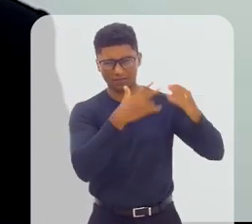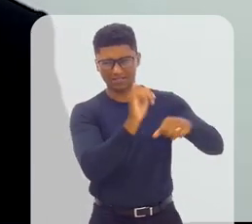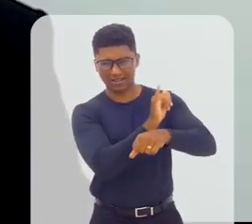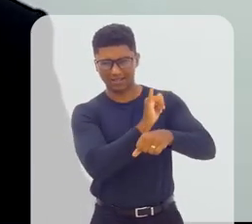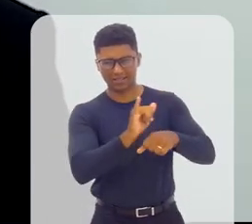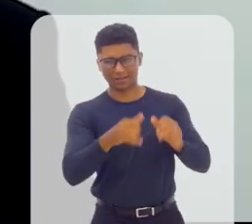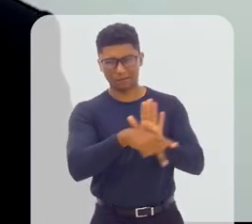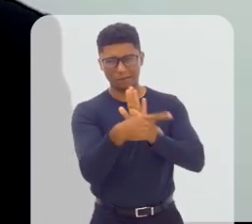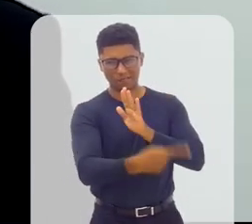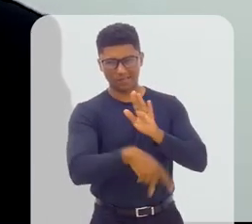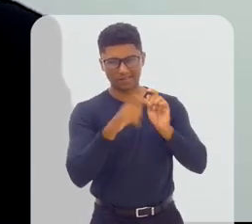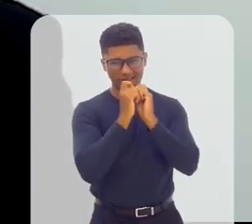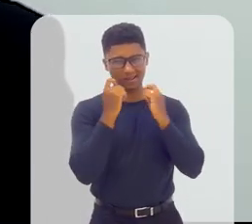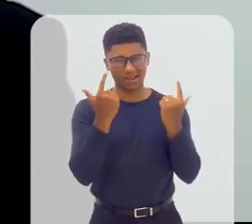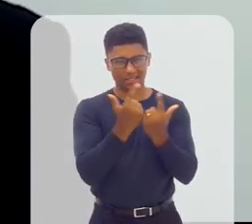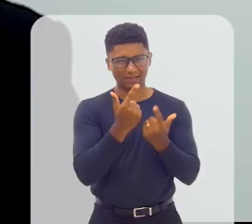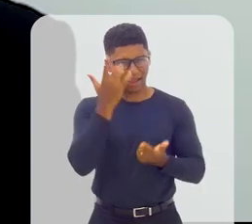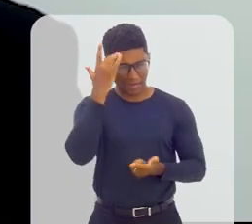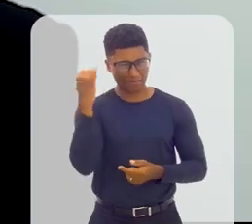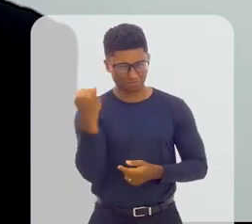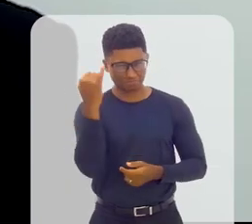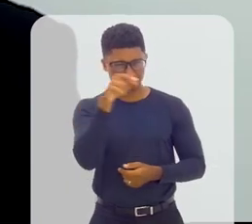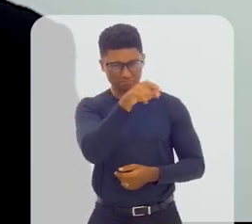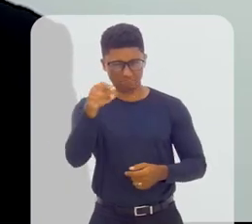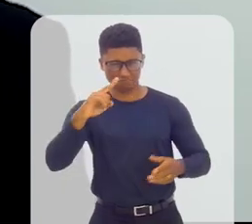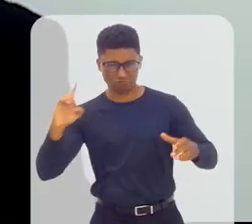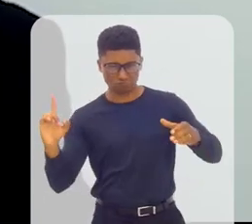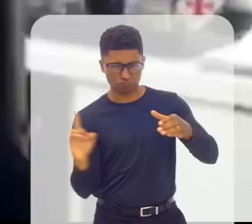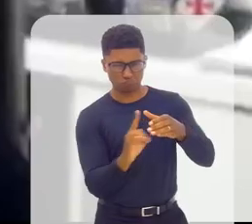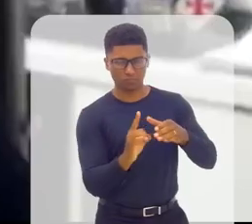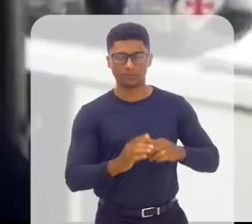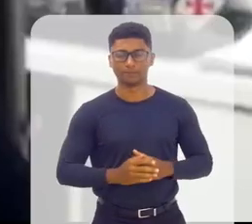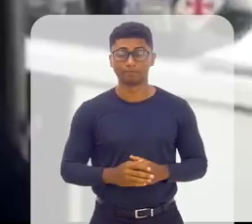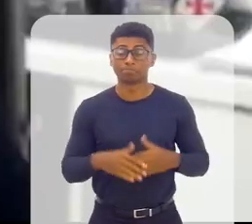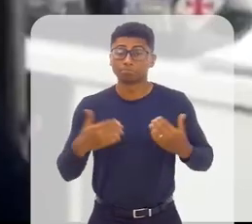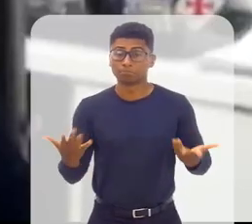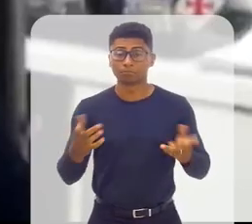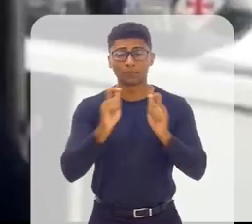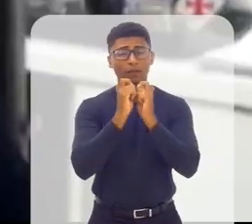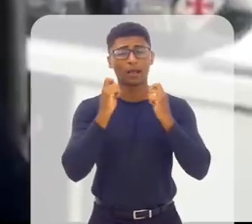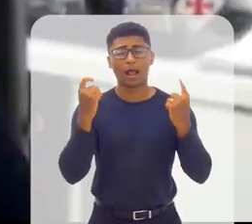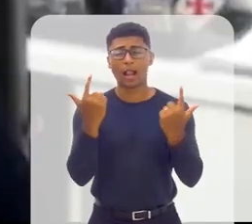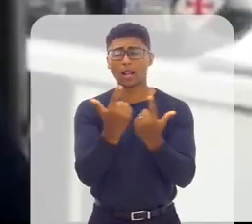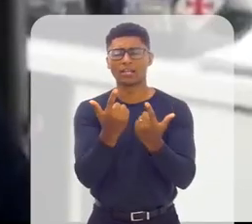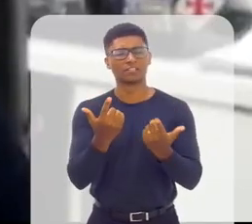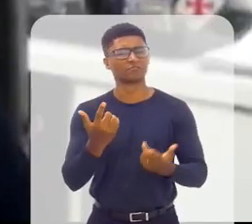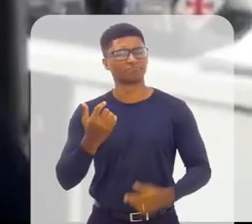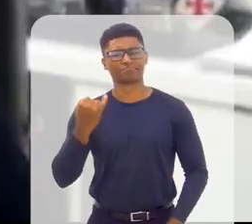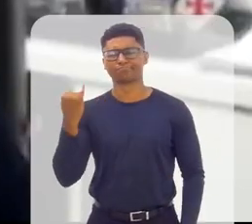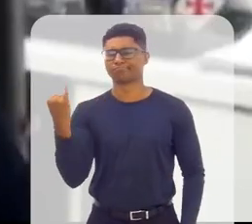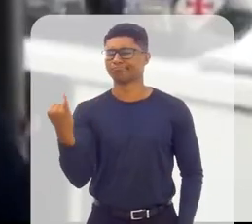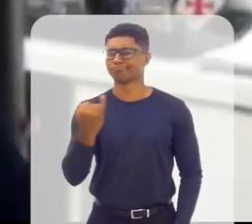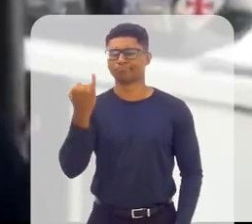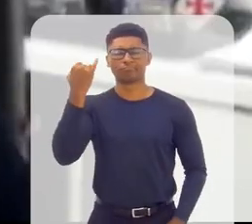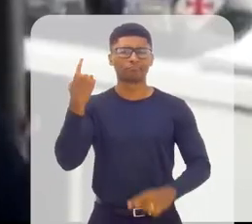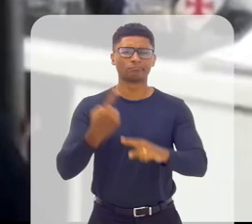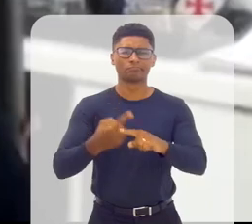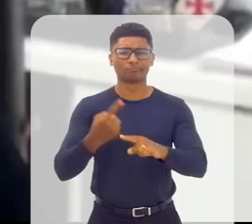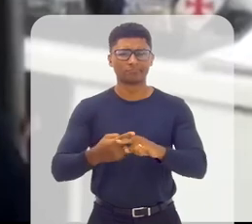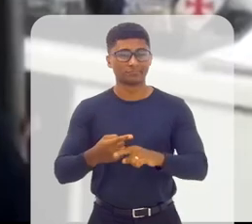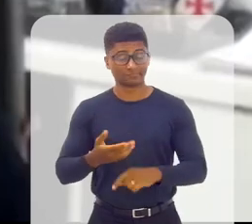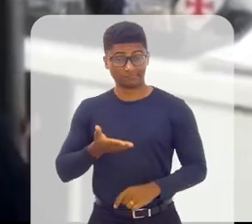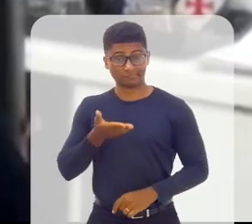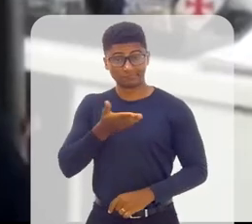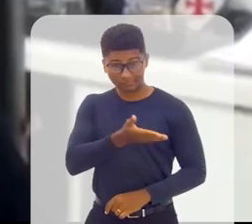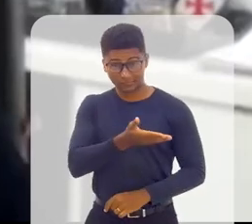Desenvolvimento Estratégico aqui do Estado do Rio de Janeiro na Assembleia Legislativa? Então, a Alerj ela tem um papel preponderante, né? Porque é ela que